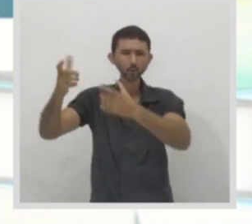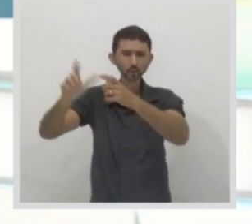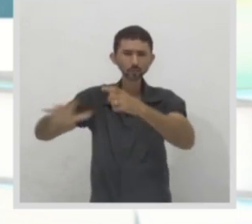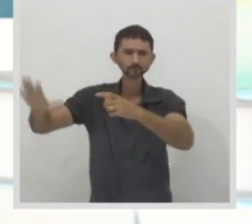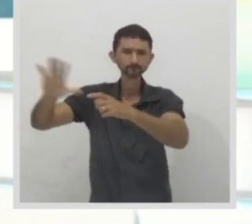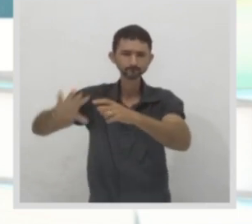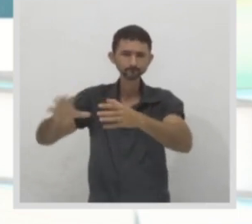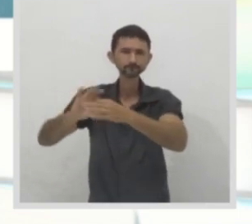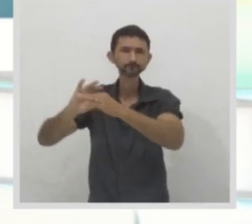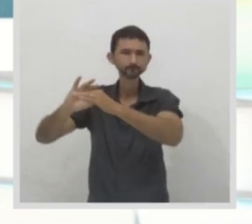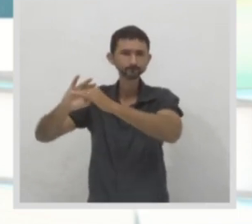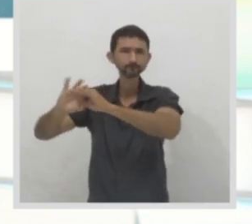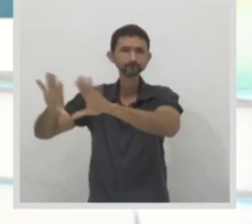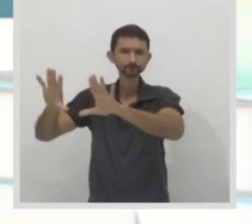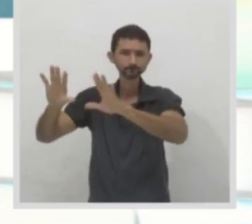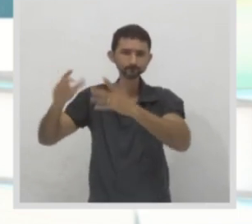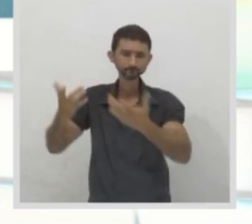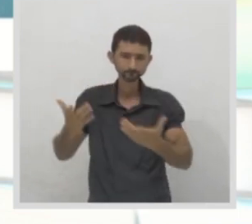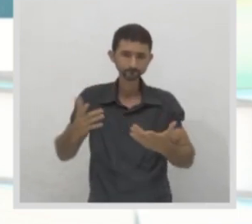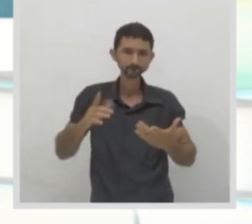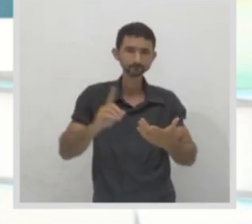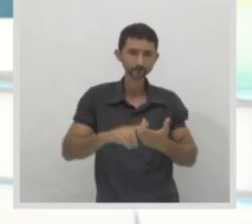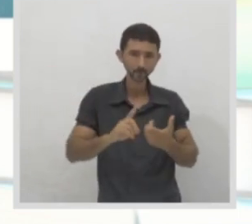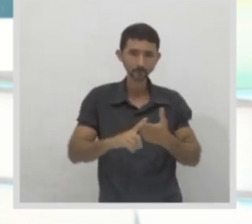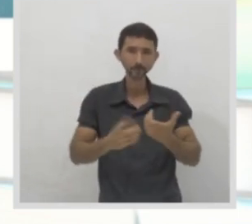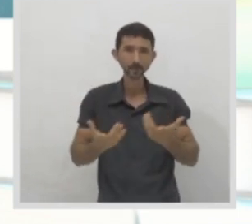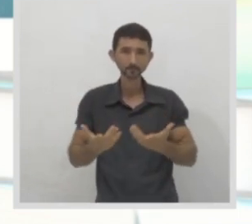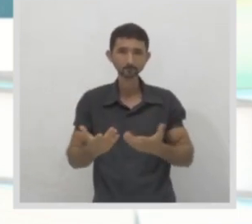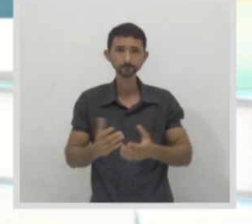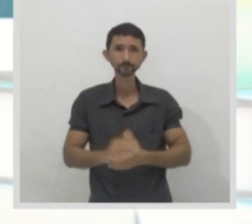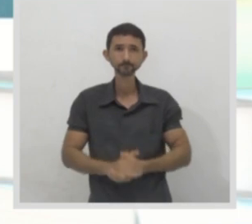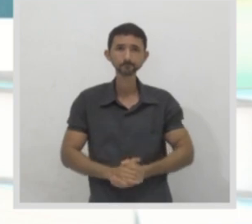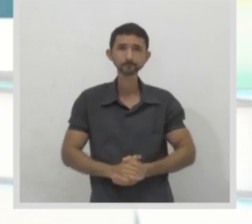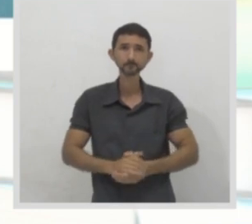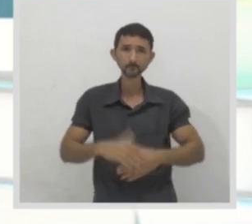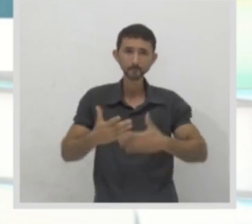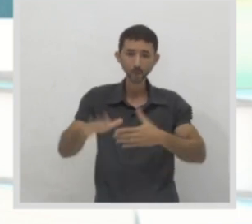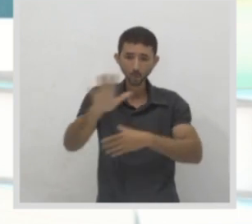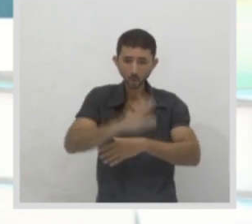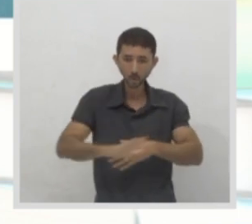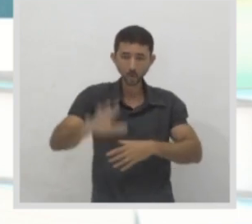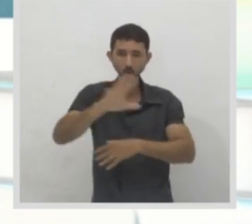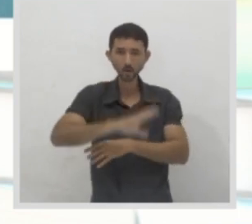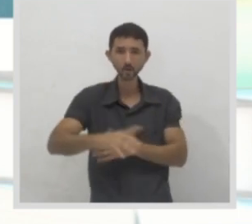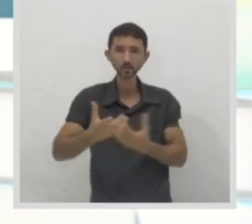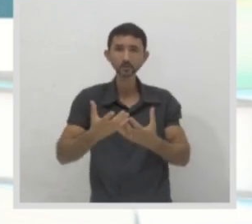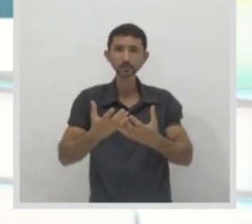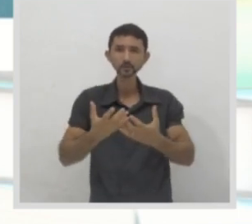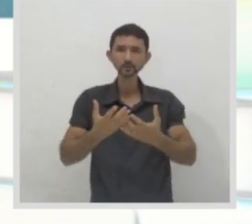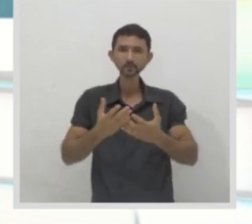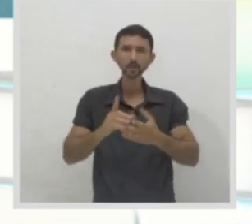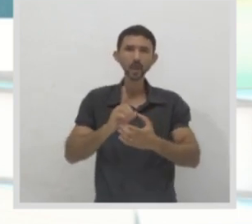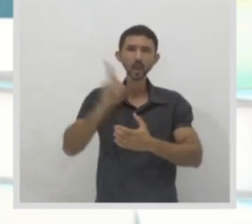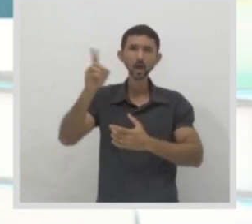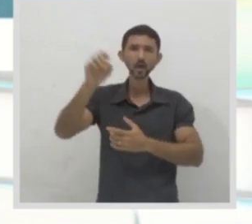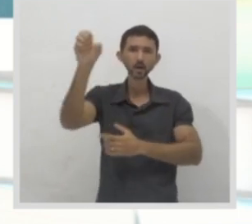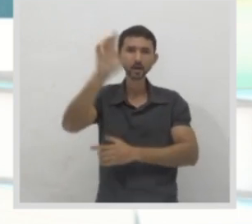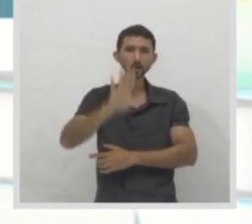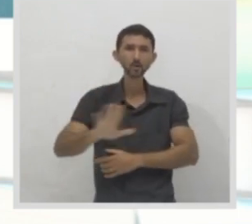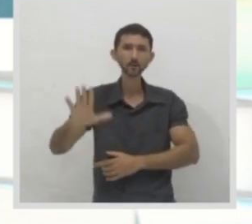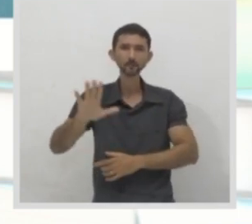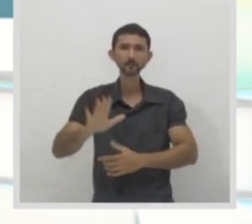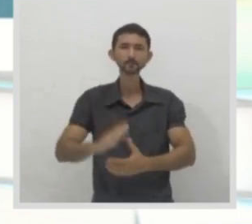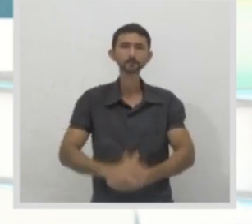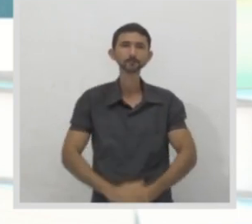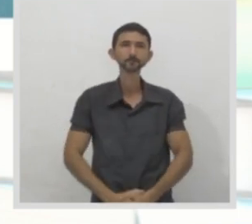troca de um território aqui na colônia, né, por um território que está lá na Europa, né.